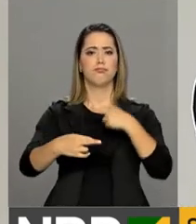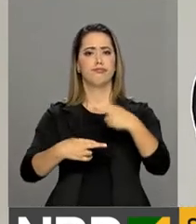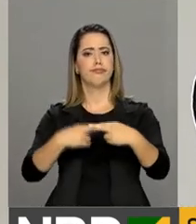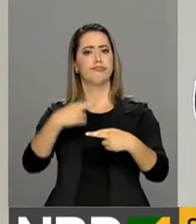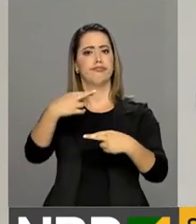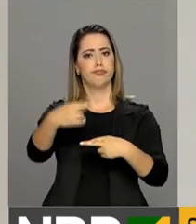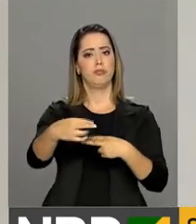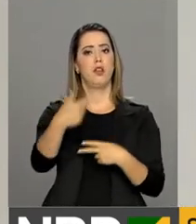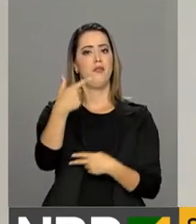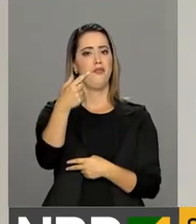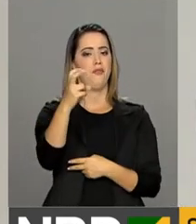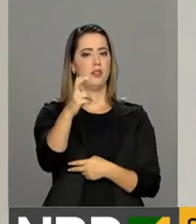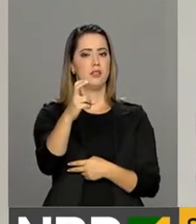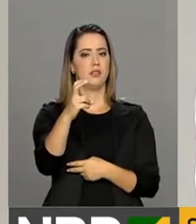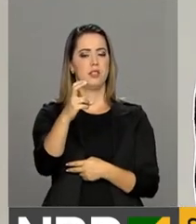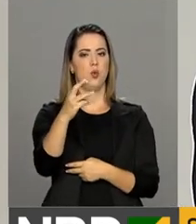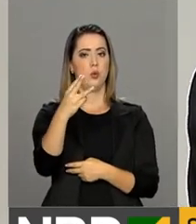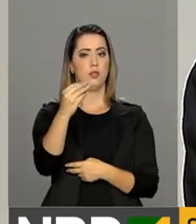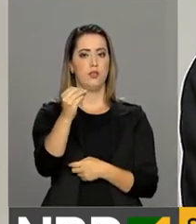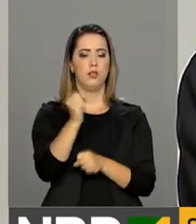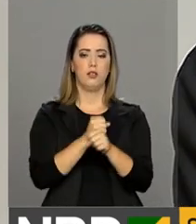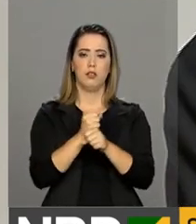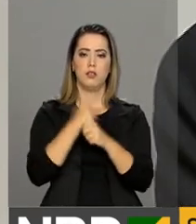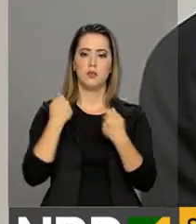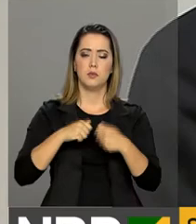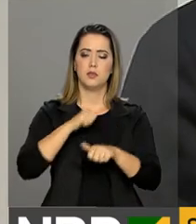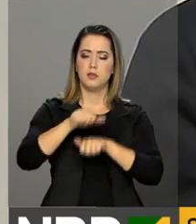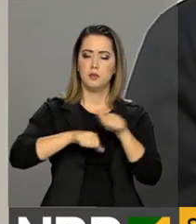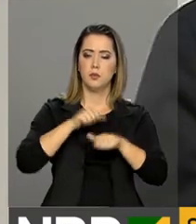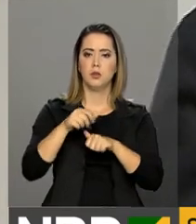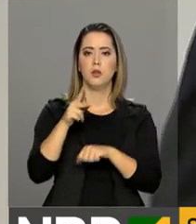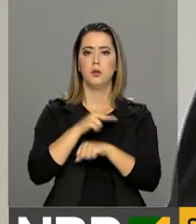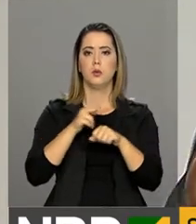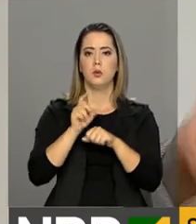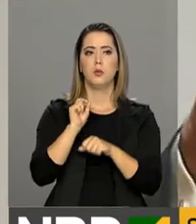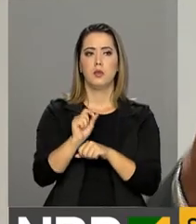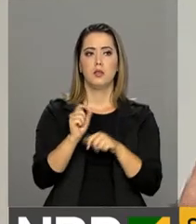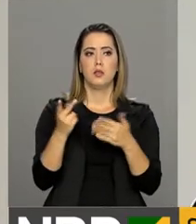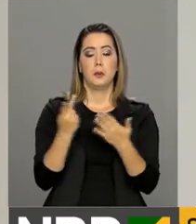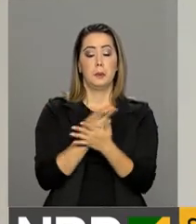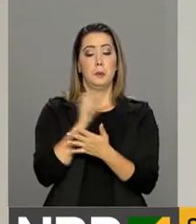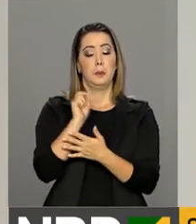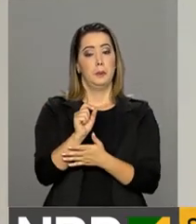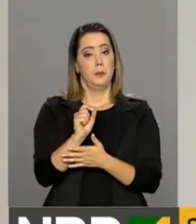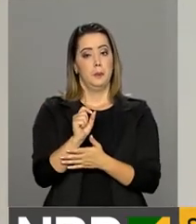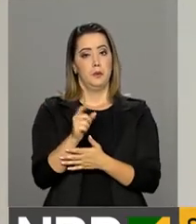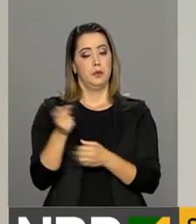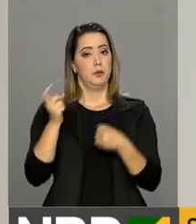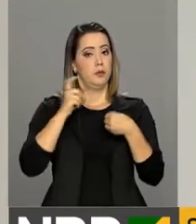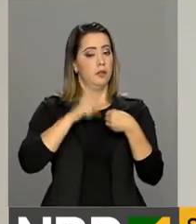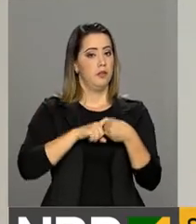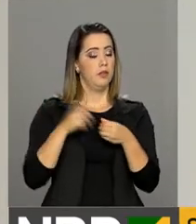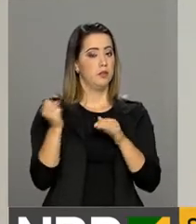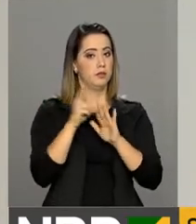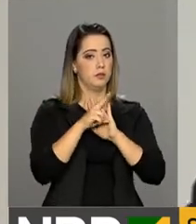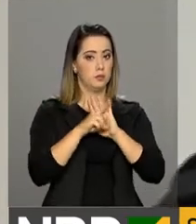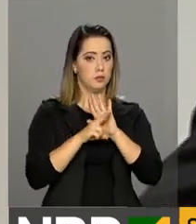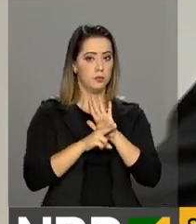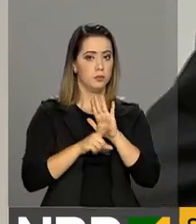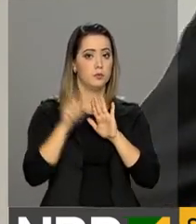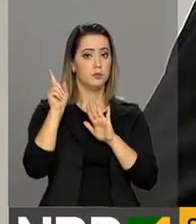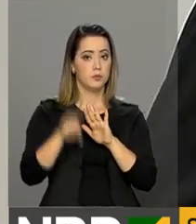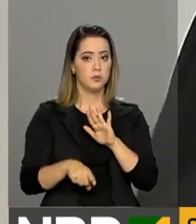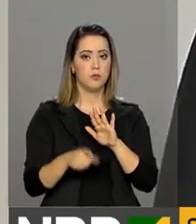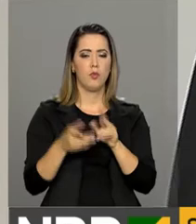25 30 anos se tem que modificar o país agora o que colabora para isso agora volto ao tema das reformas são